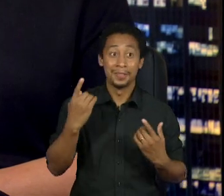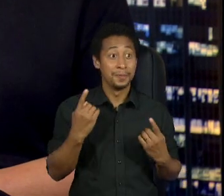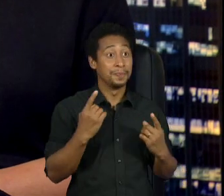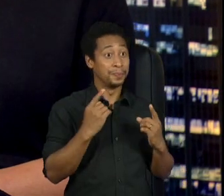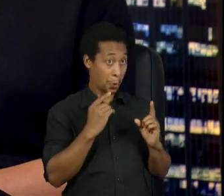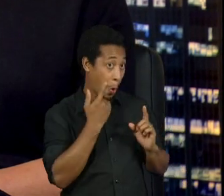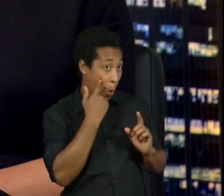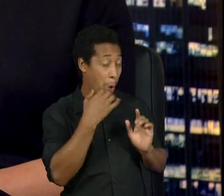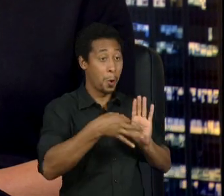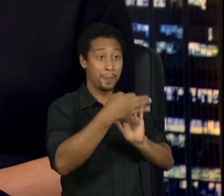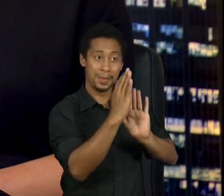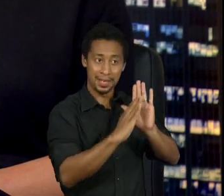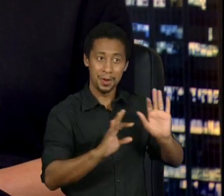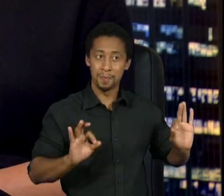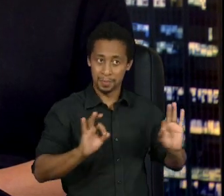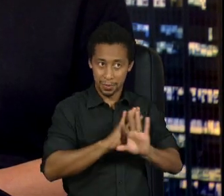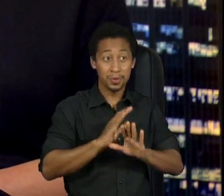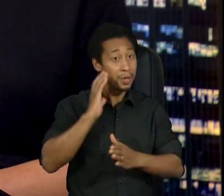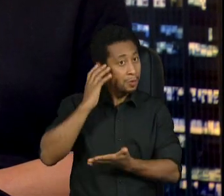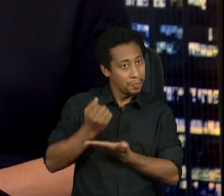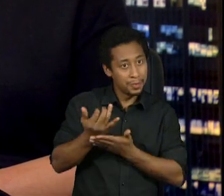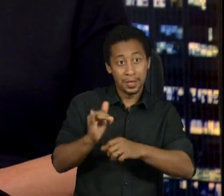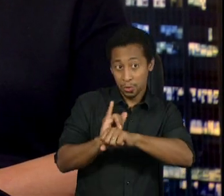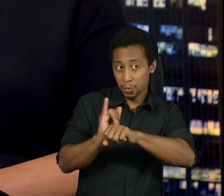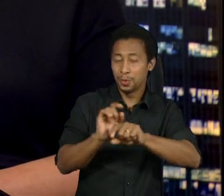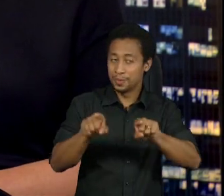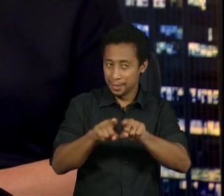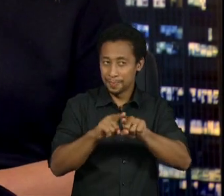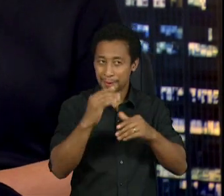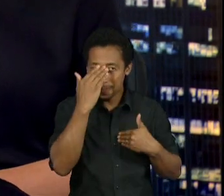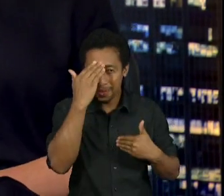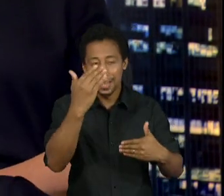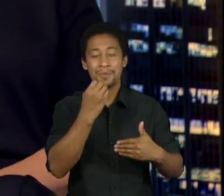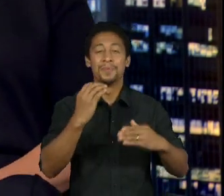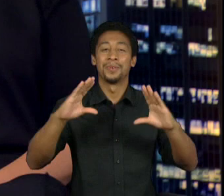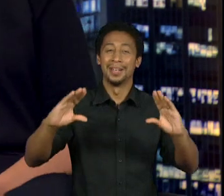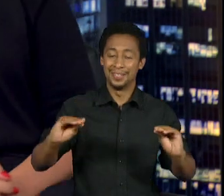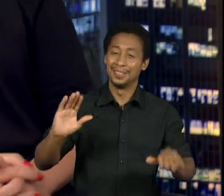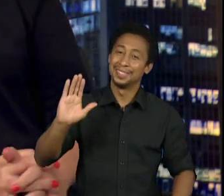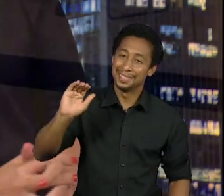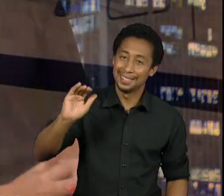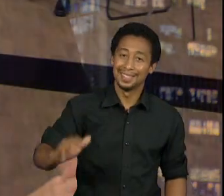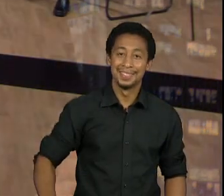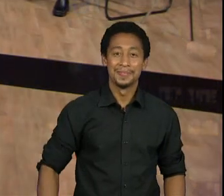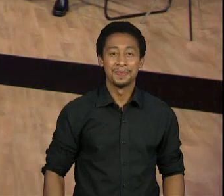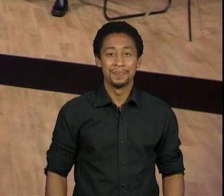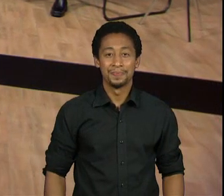aqui. Acompanhe nosso podcast e nosso canal no YouTube. Obrigada pela sua companhia. Ótima noite para você.